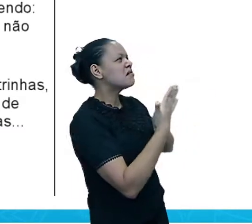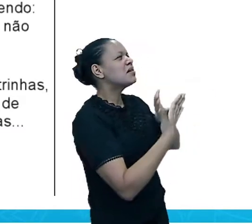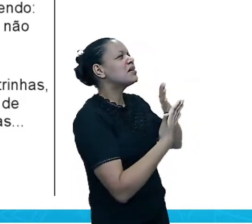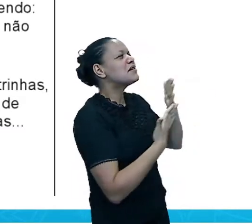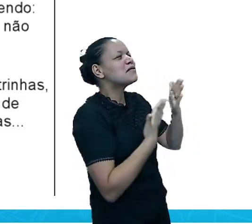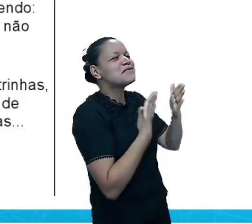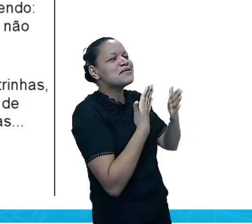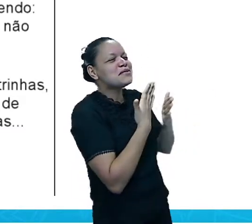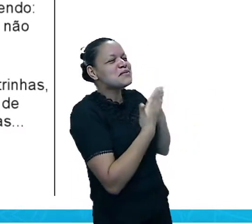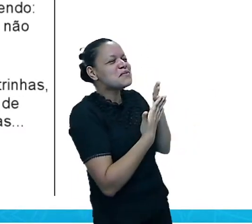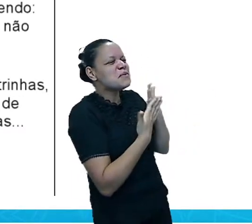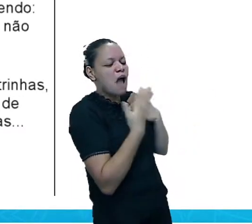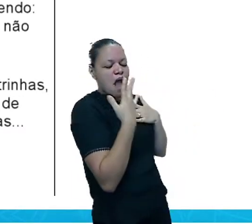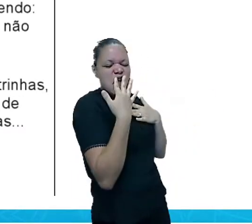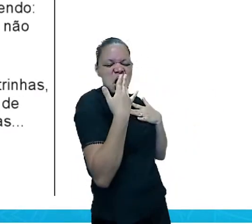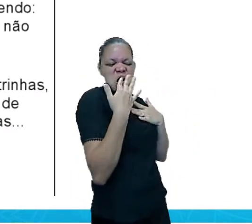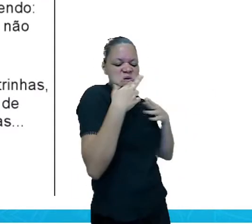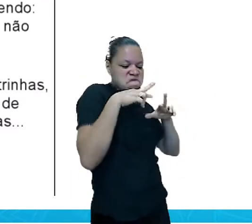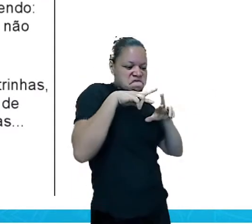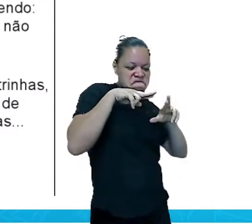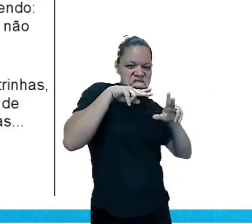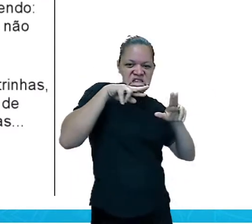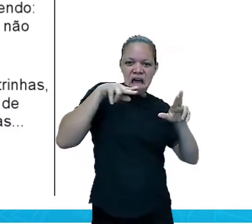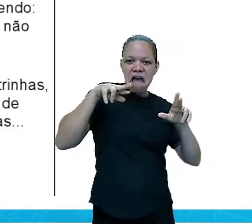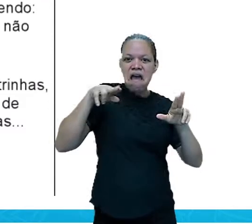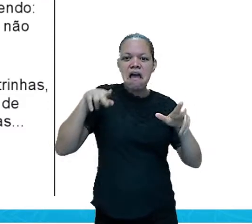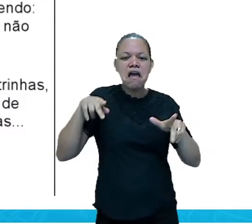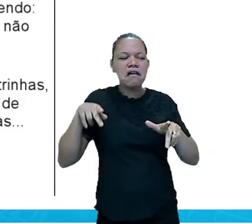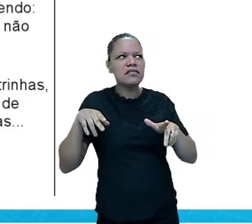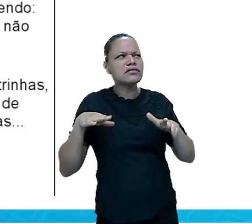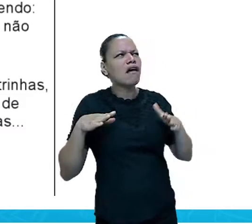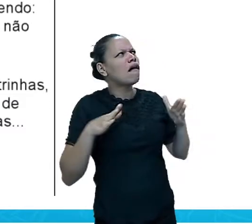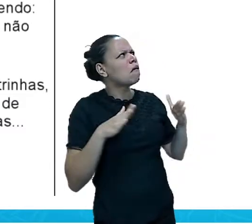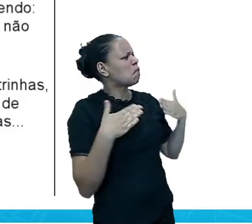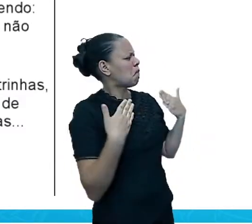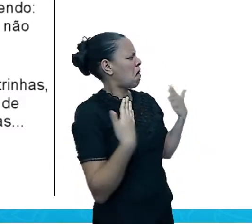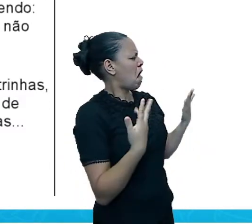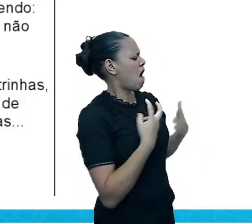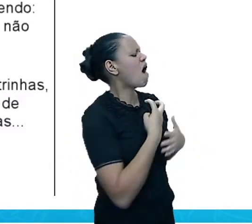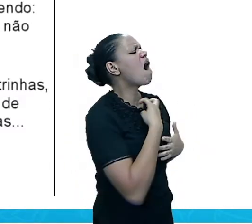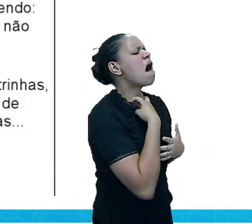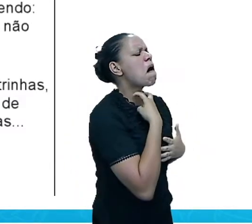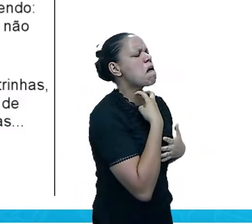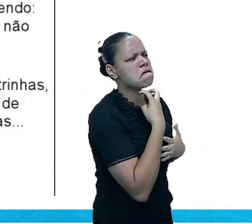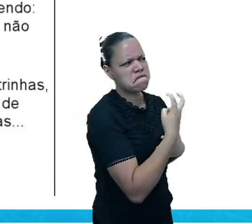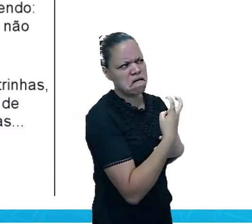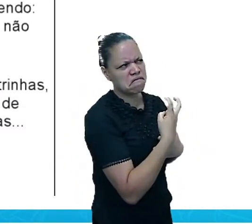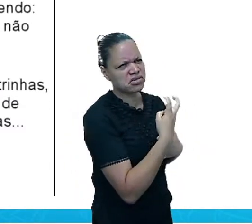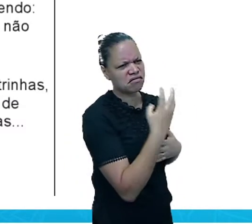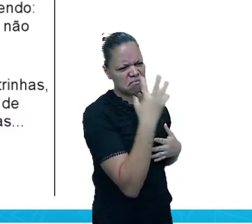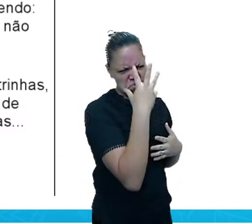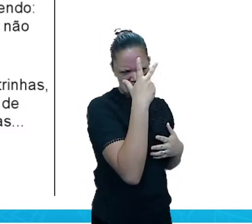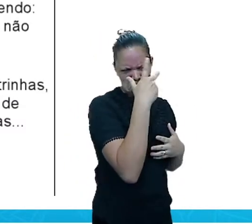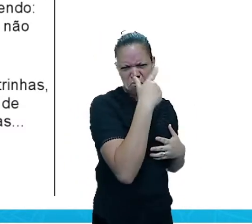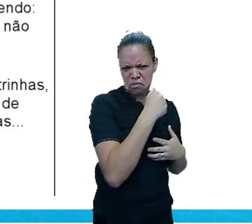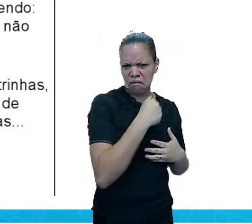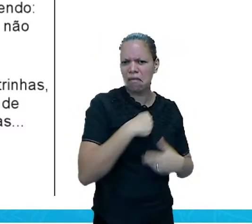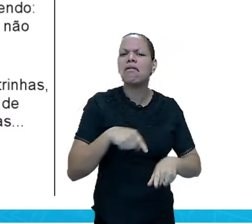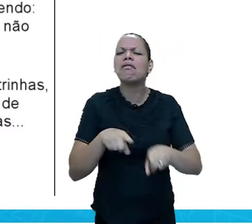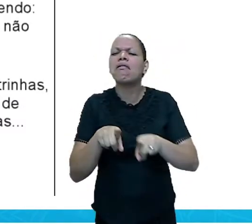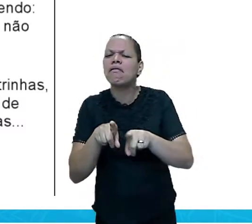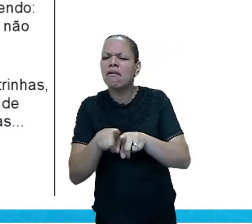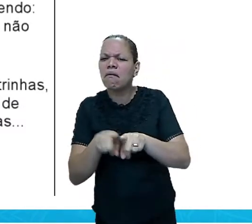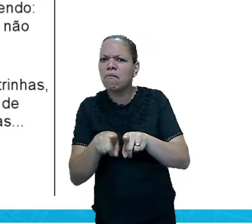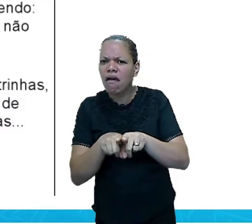Que cores maravilhosas! Será que ele tem uma voz suave para combinar com